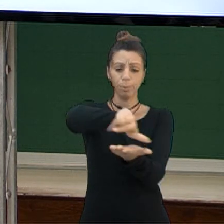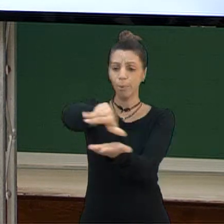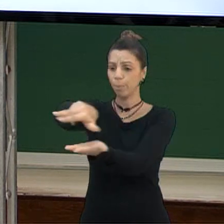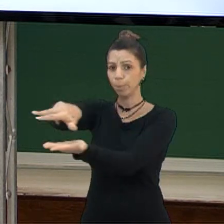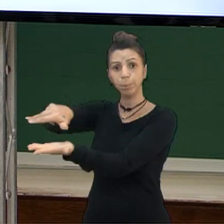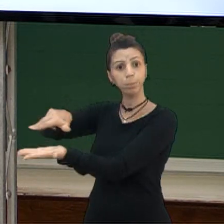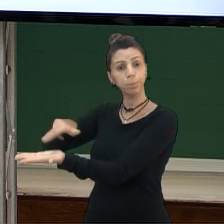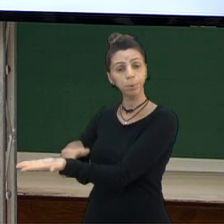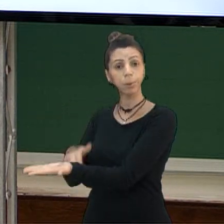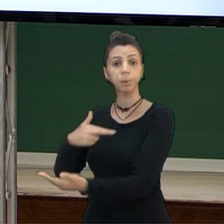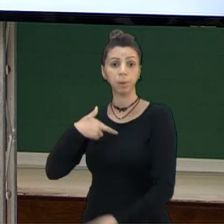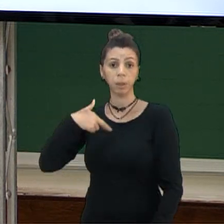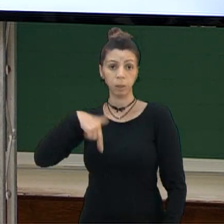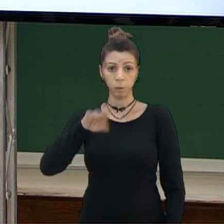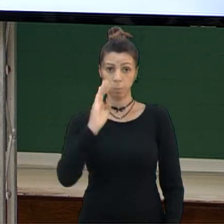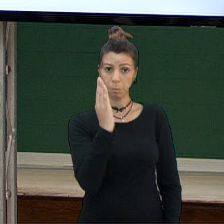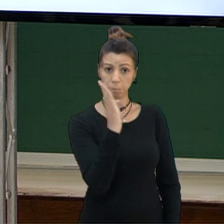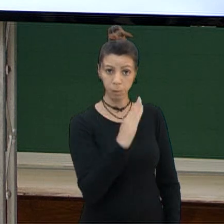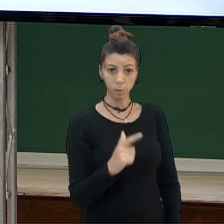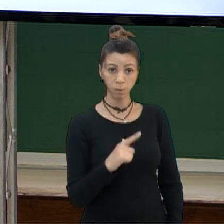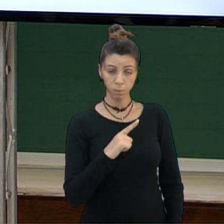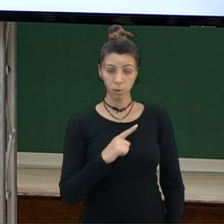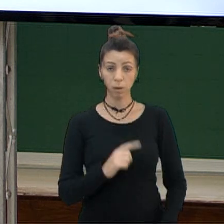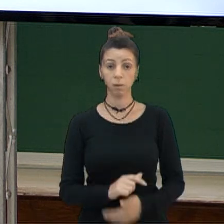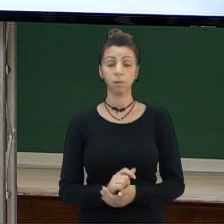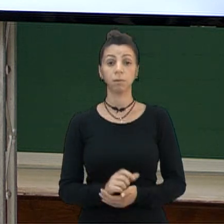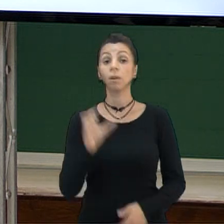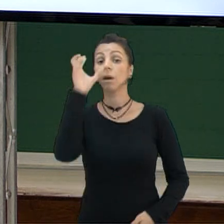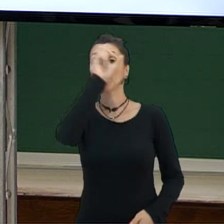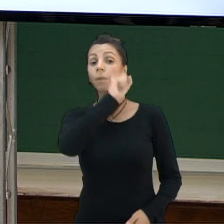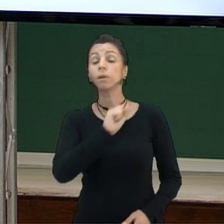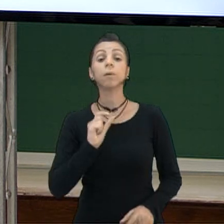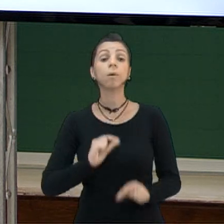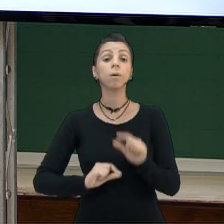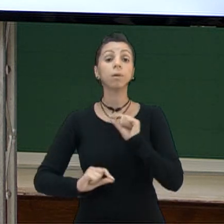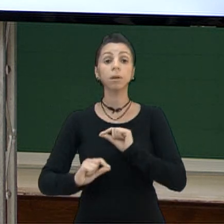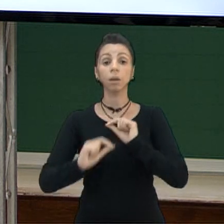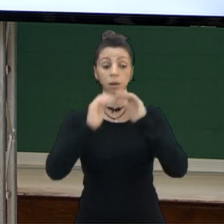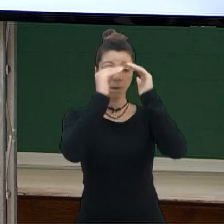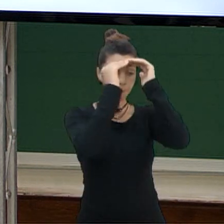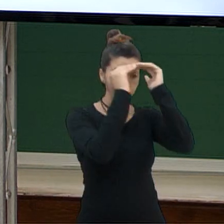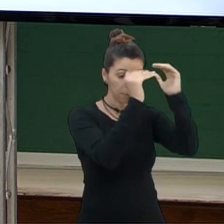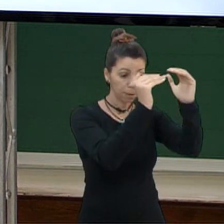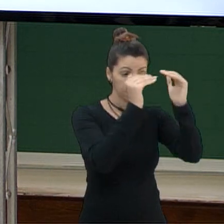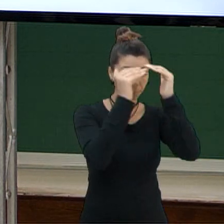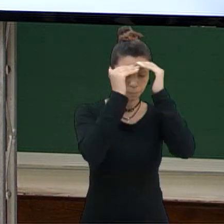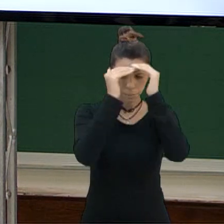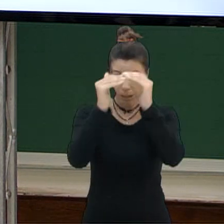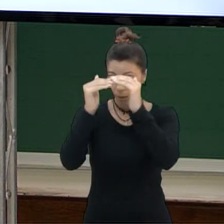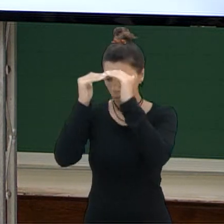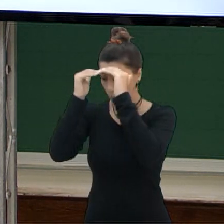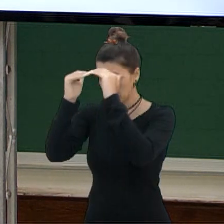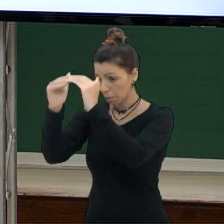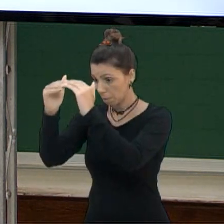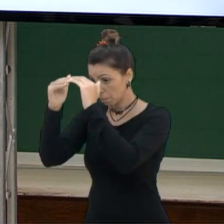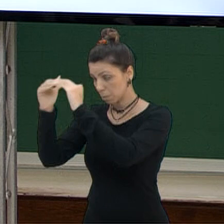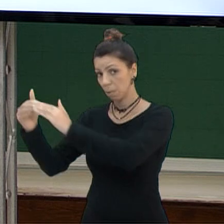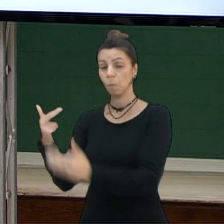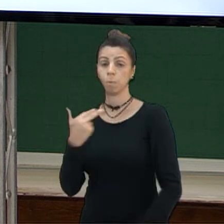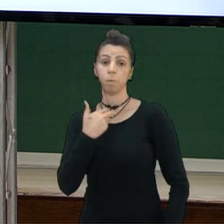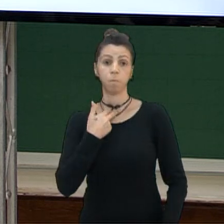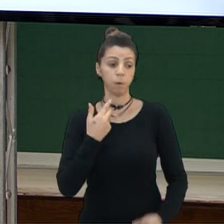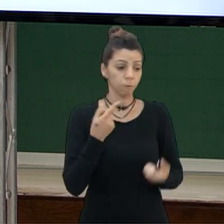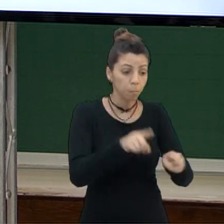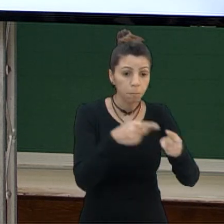religiões. Então, a gente tem que aprender a respeitar, né, em vez de ficar provocando violência, coisas que não são